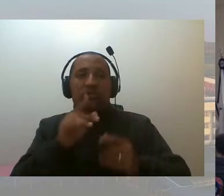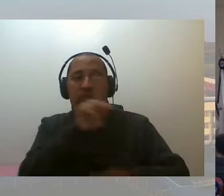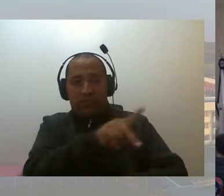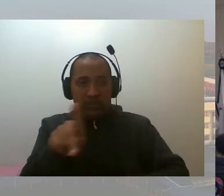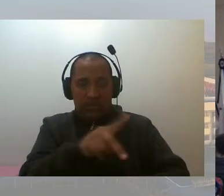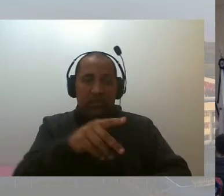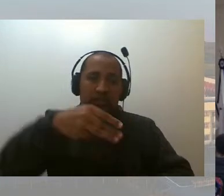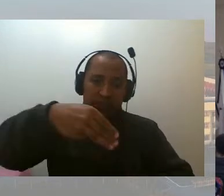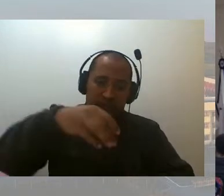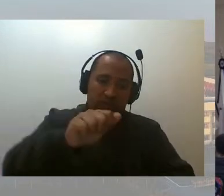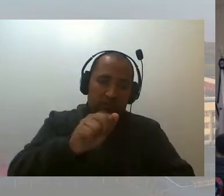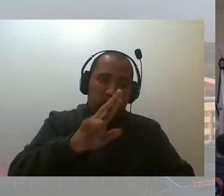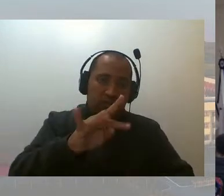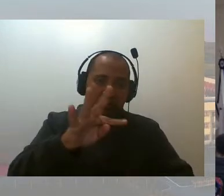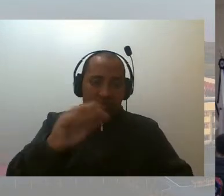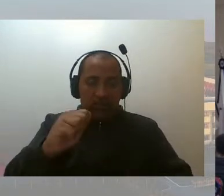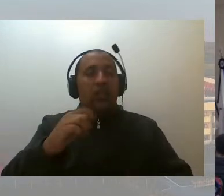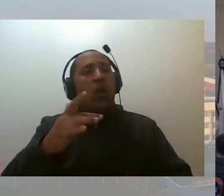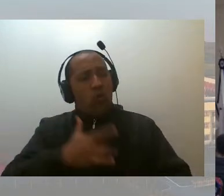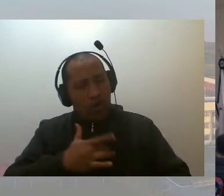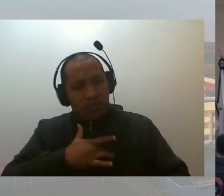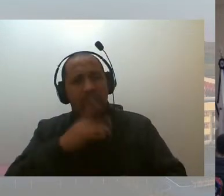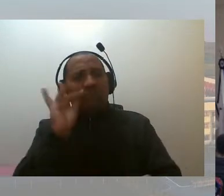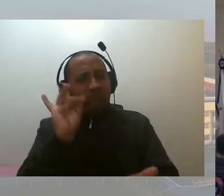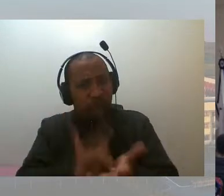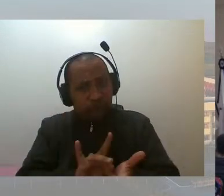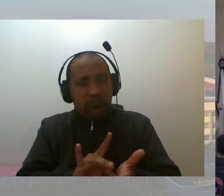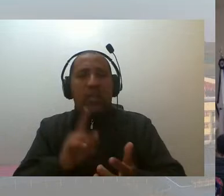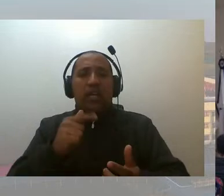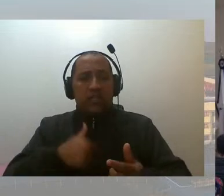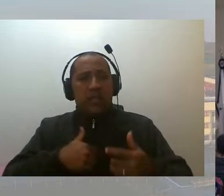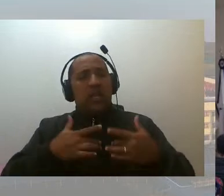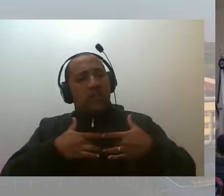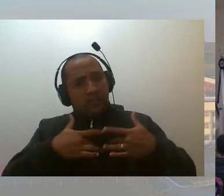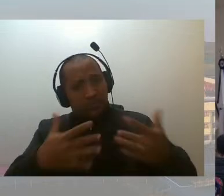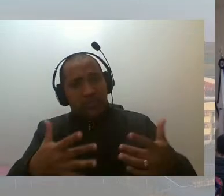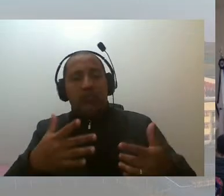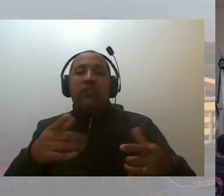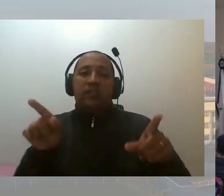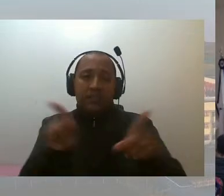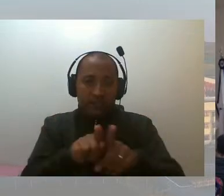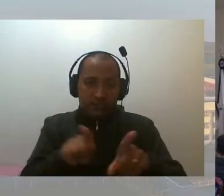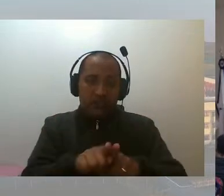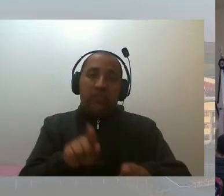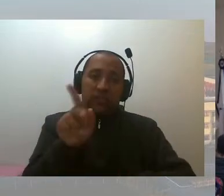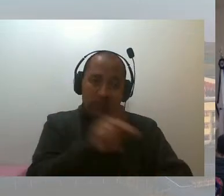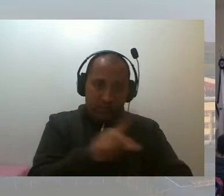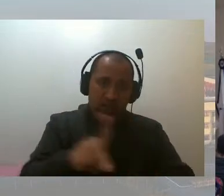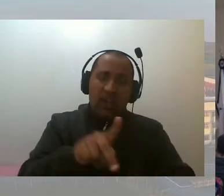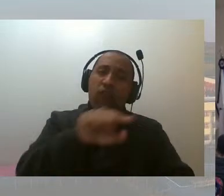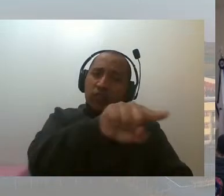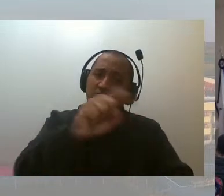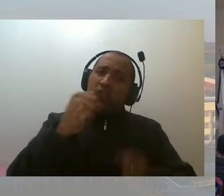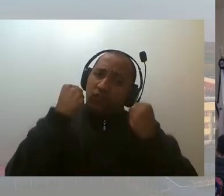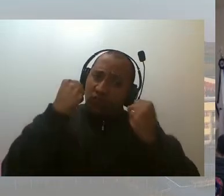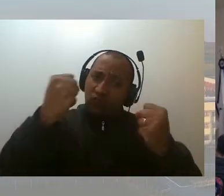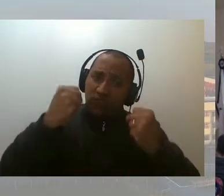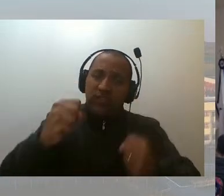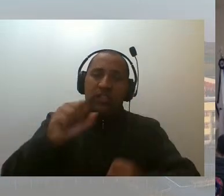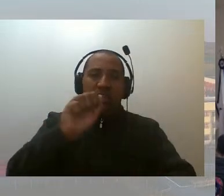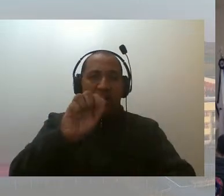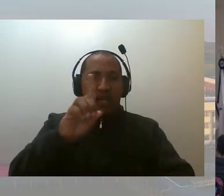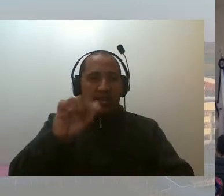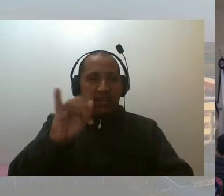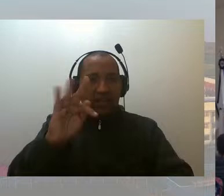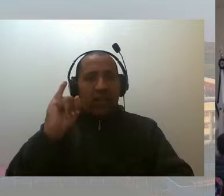Marta, eu falo de coração, desejo toda a minha solidariedade e quero dizer que a senhora é gigante, a ADAF é gigante.